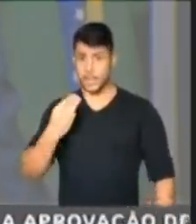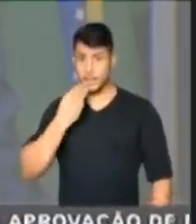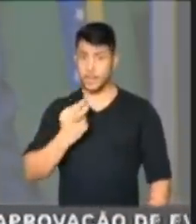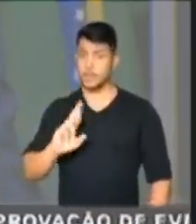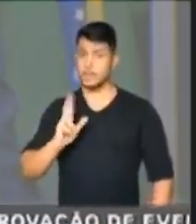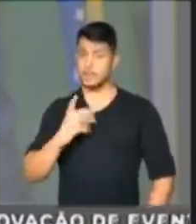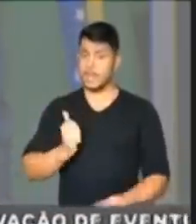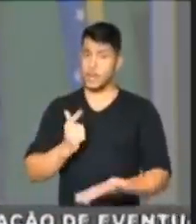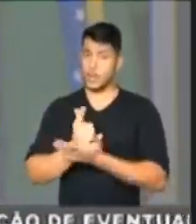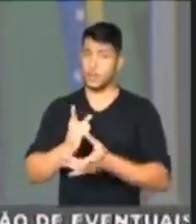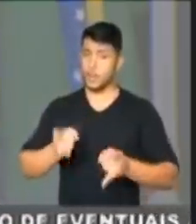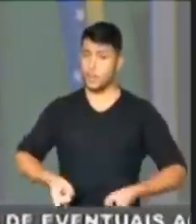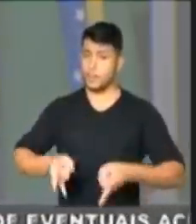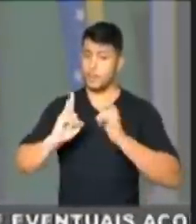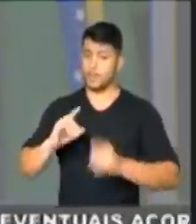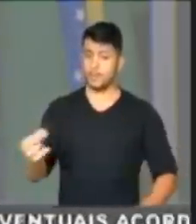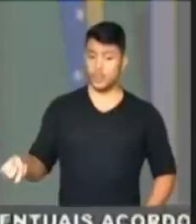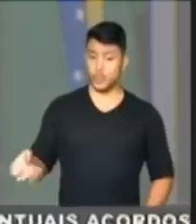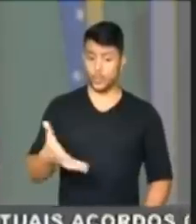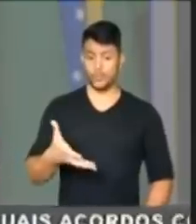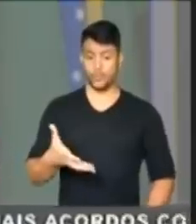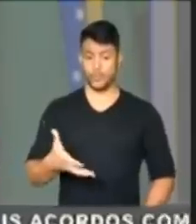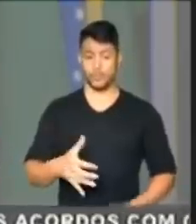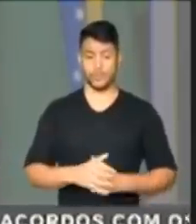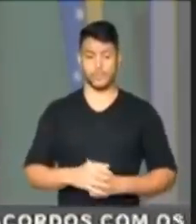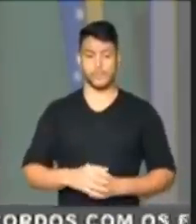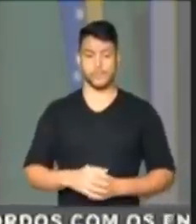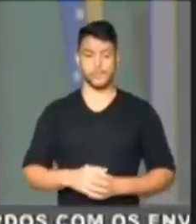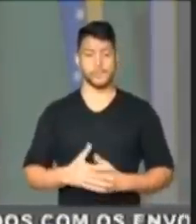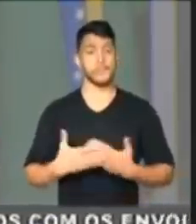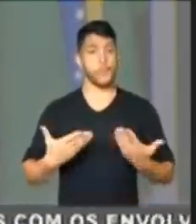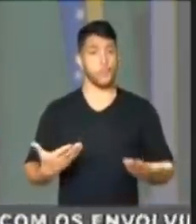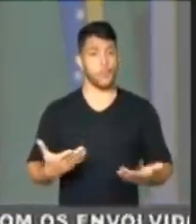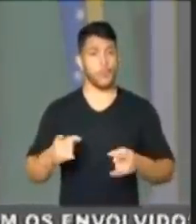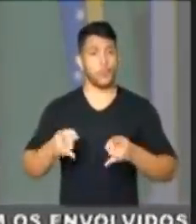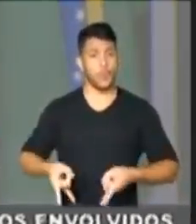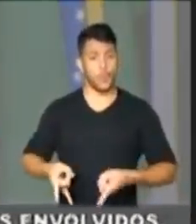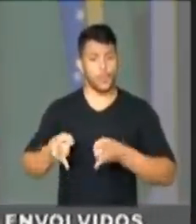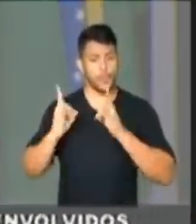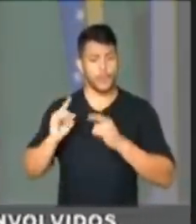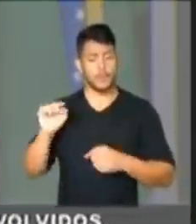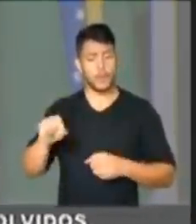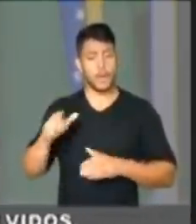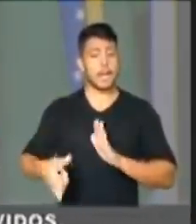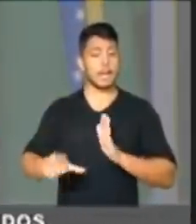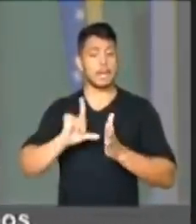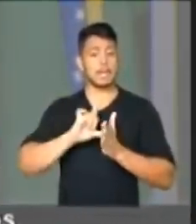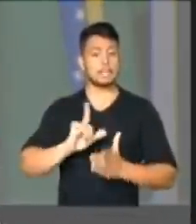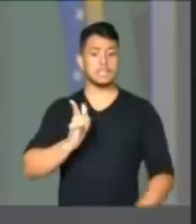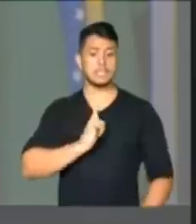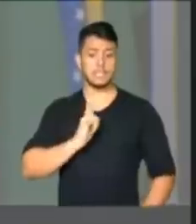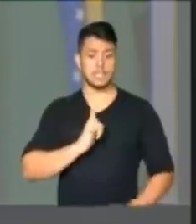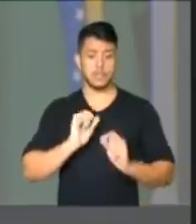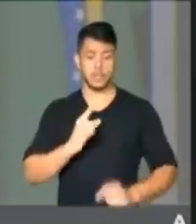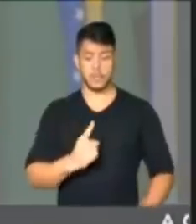para comprar um prédio novo e mais. É um prédio que antes abrigava